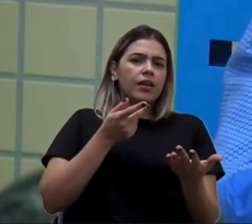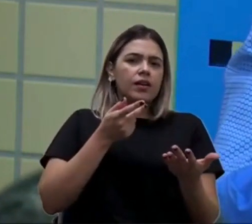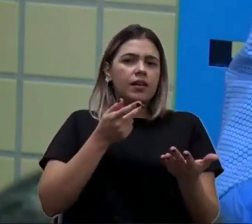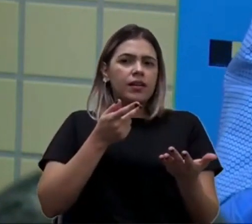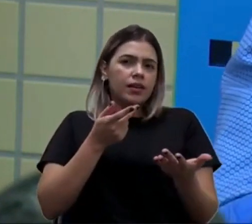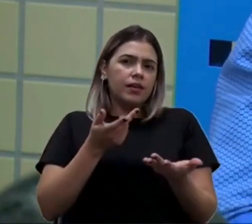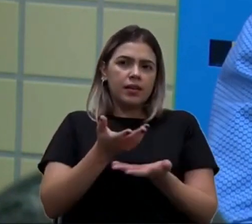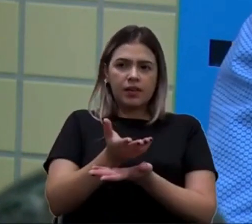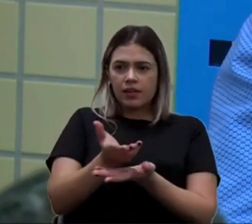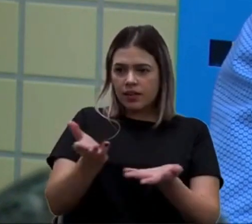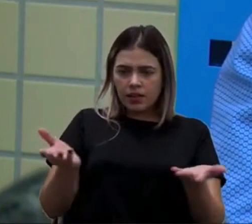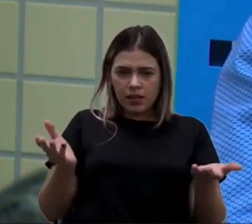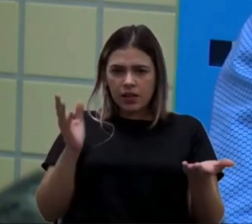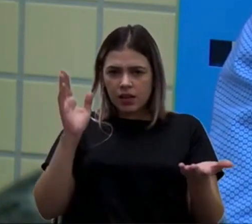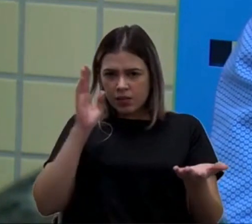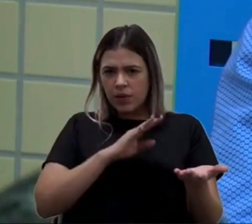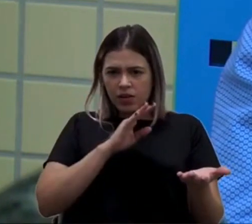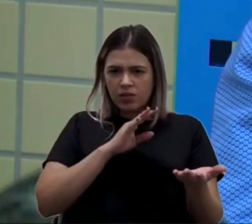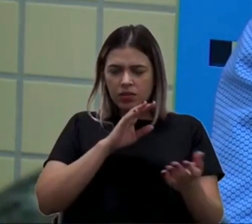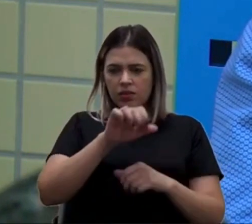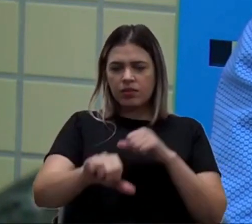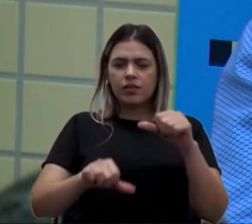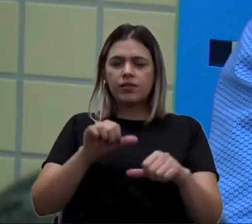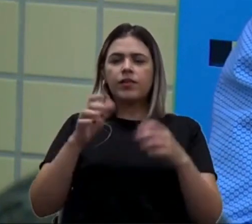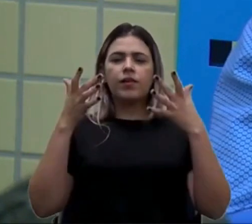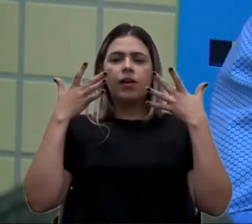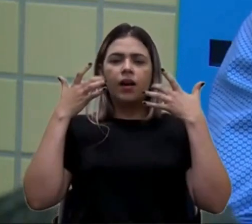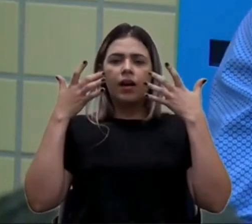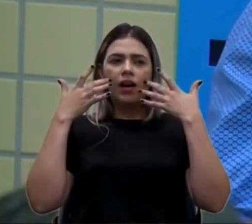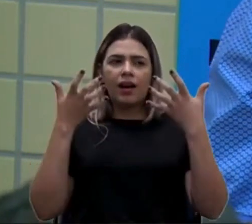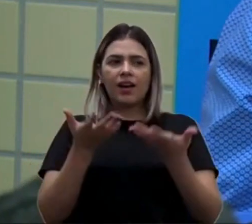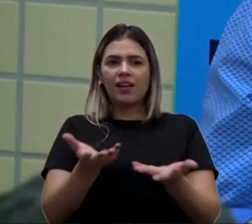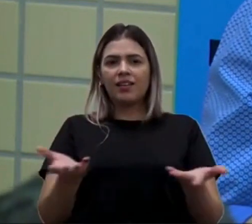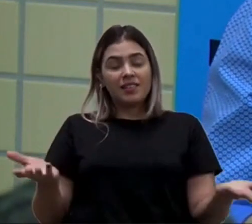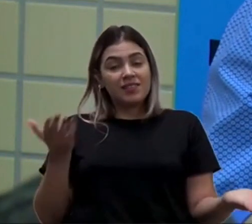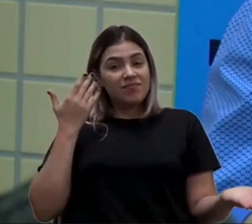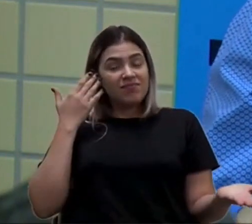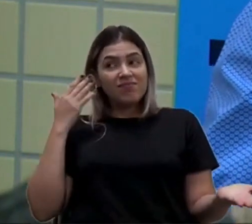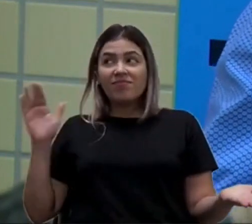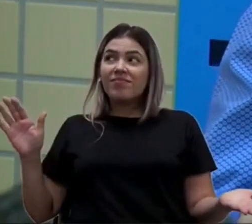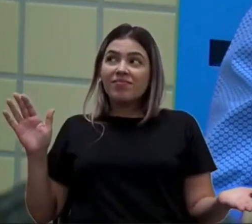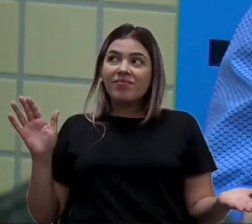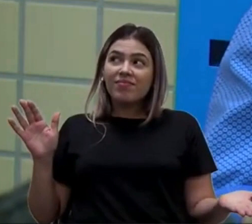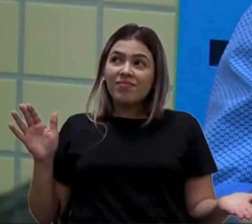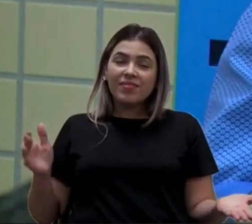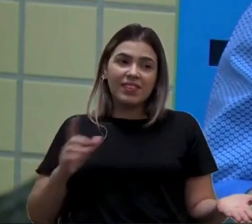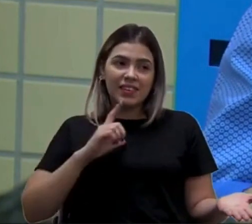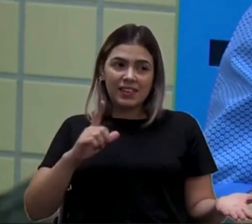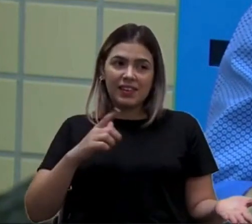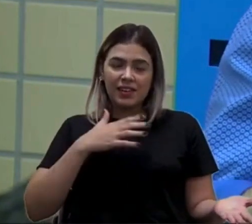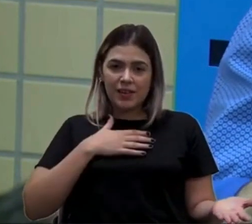todas as sua maldade se transformou em arte eu não sei que tenho em mim